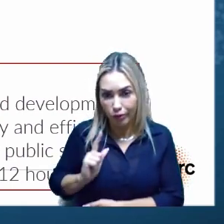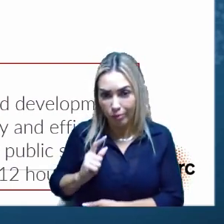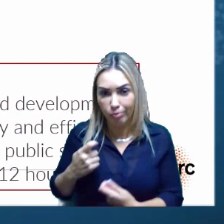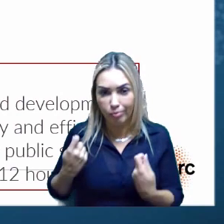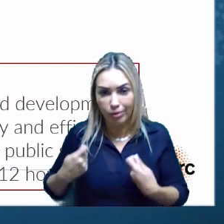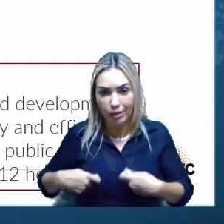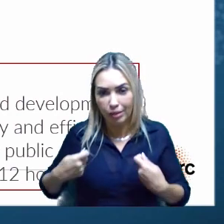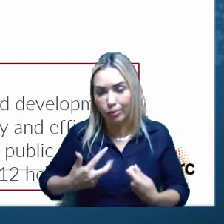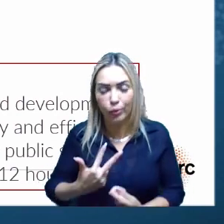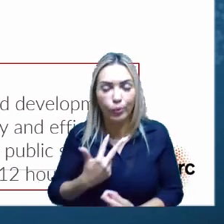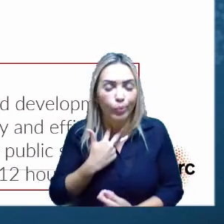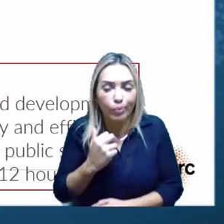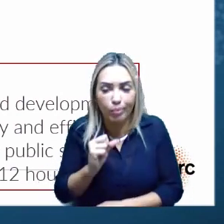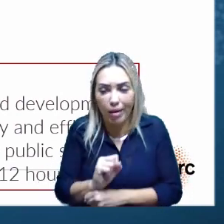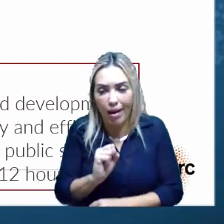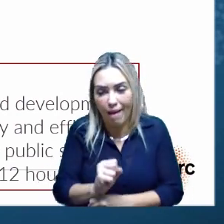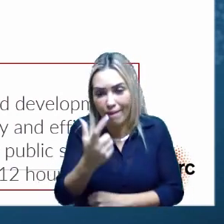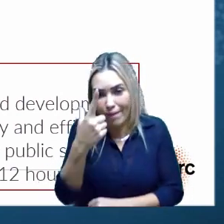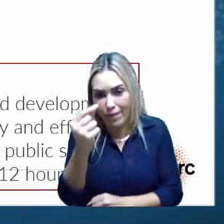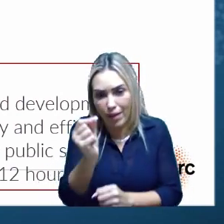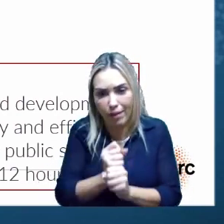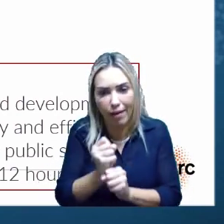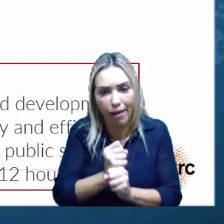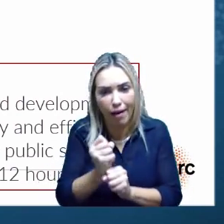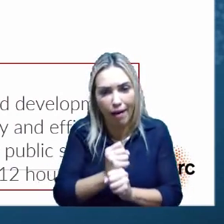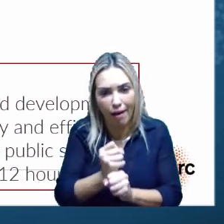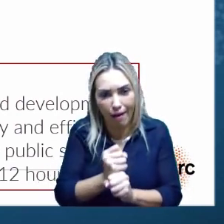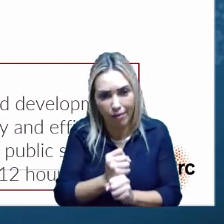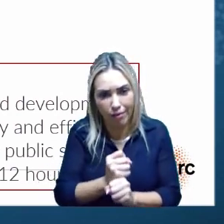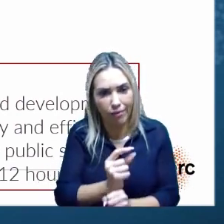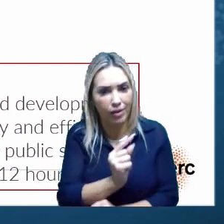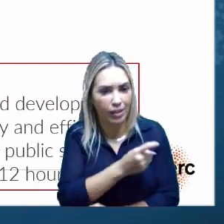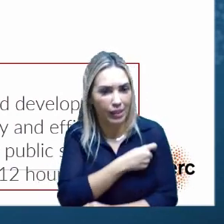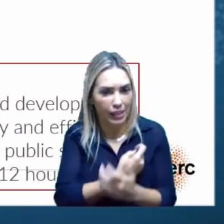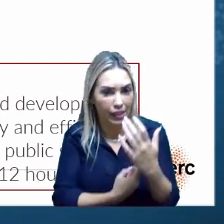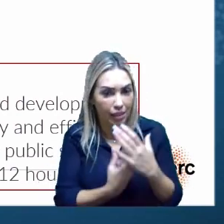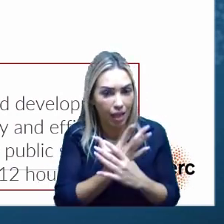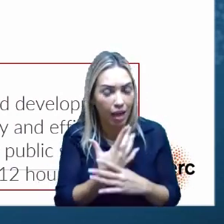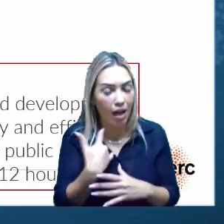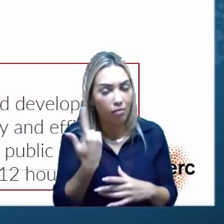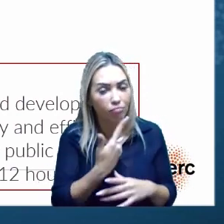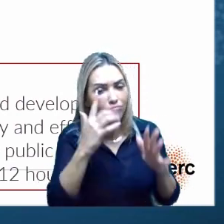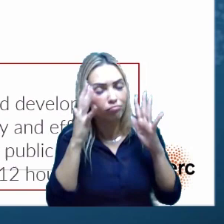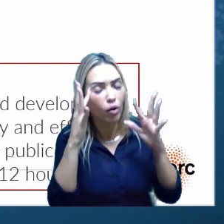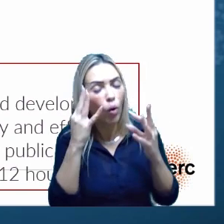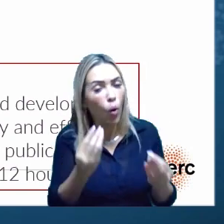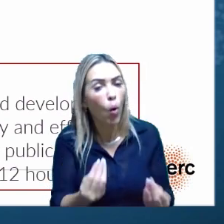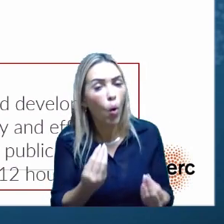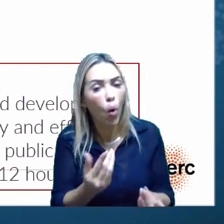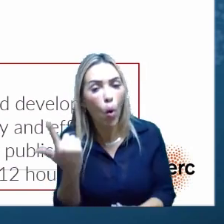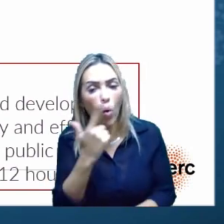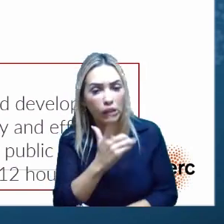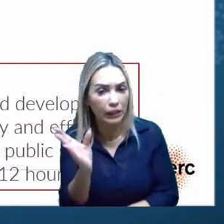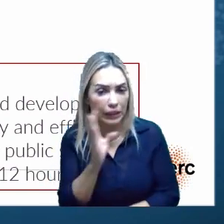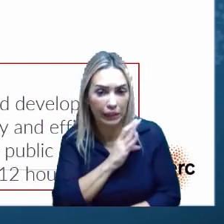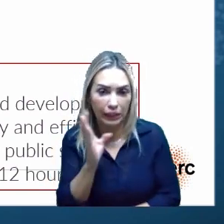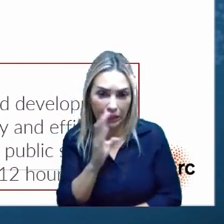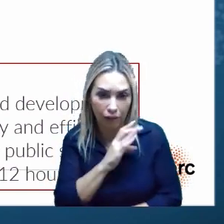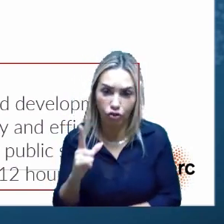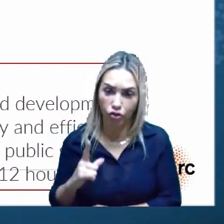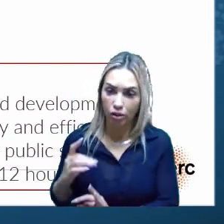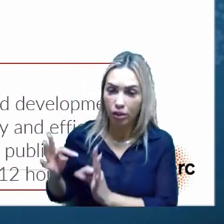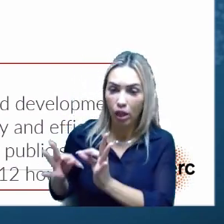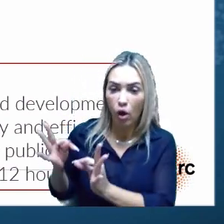nós não podíamos esperar 20 anos. A questão foi a seguinte: como é que a gente acelera isso? Tínhamos a tecnologia, mas